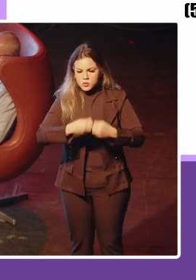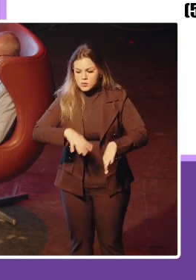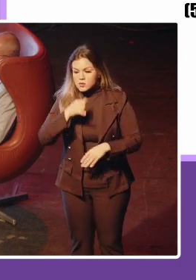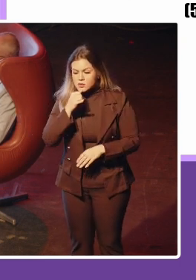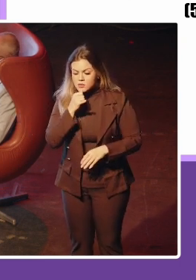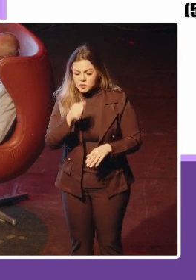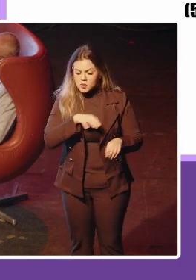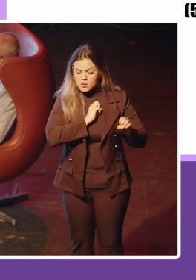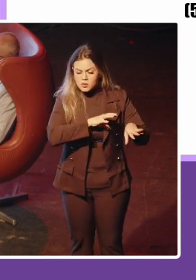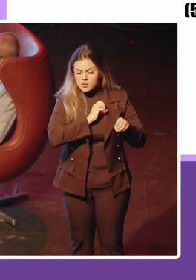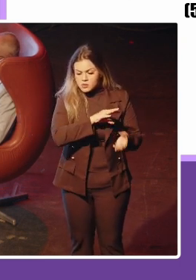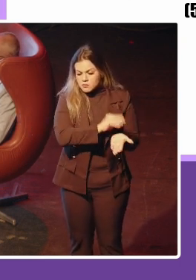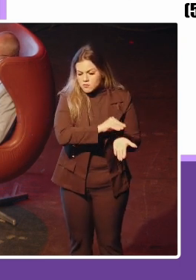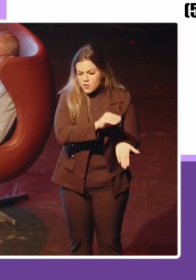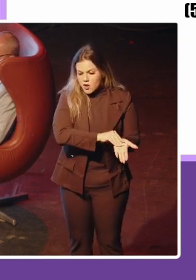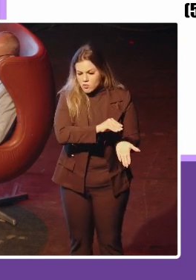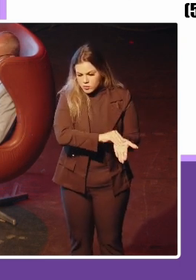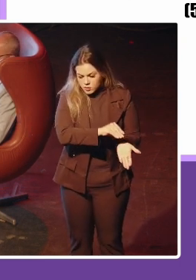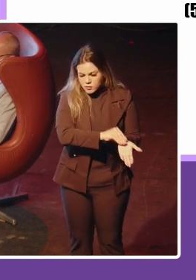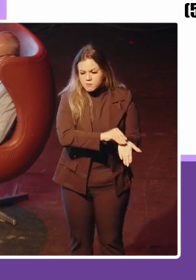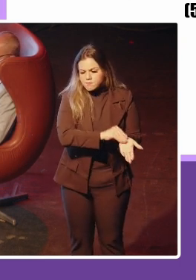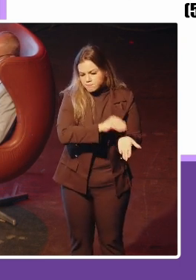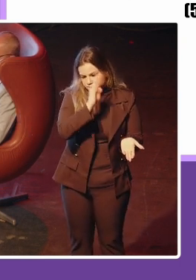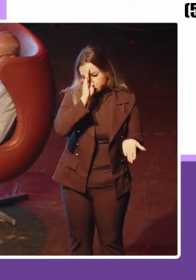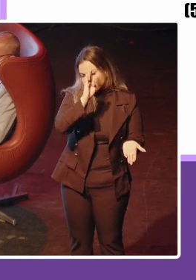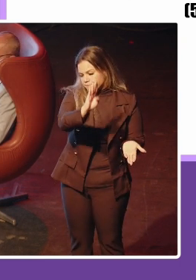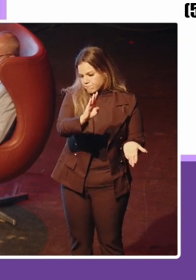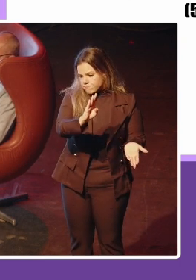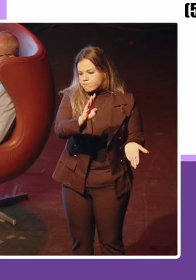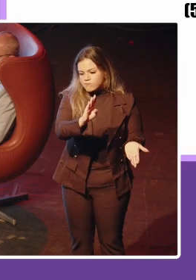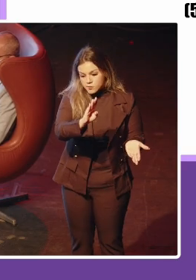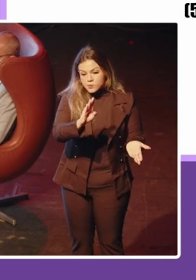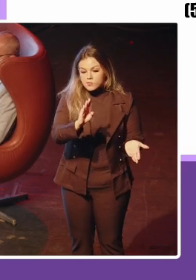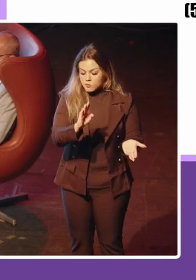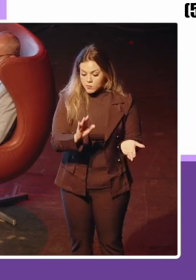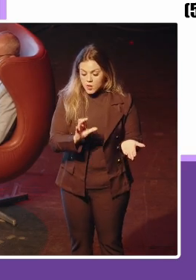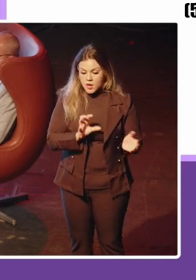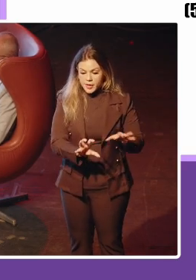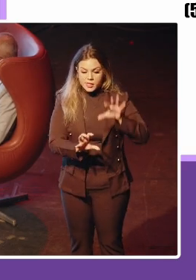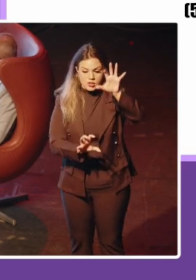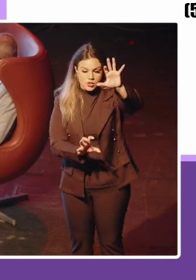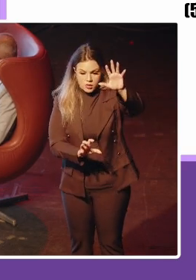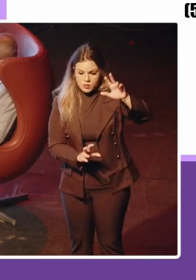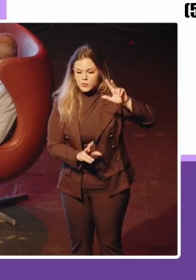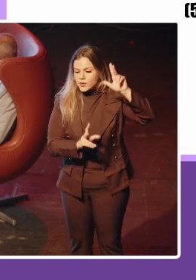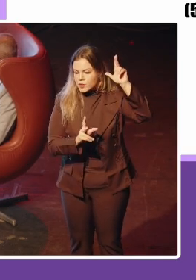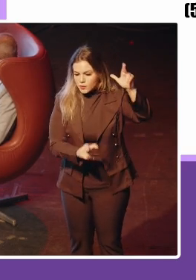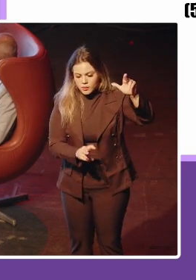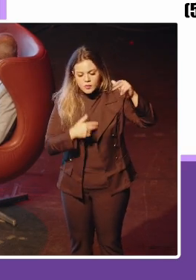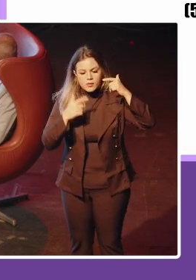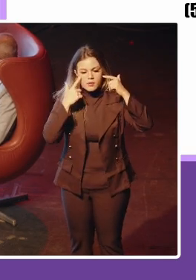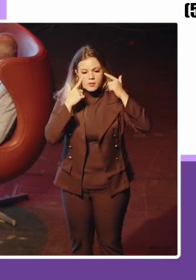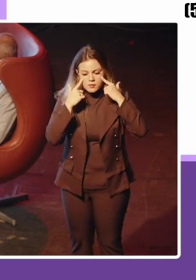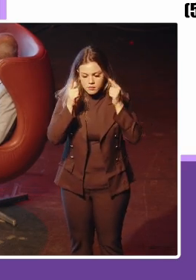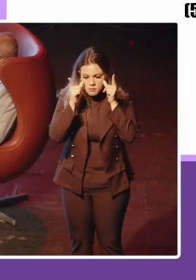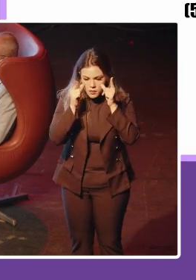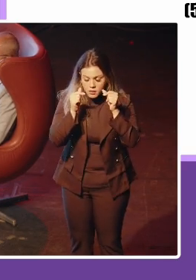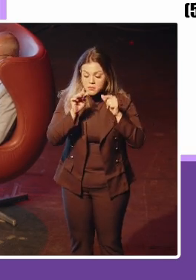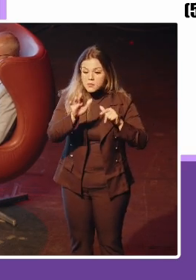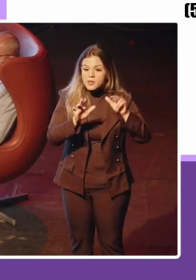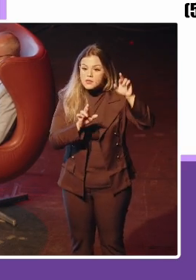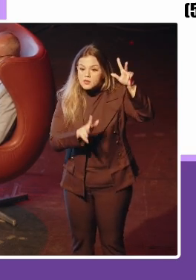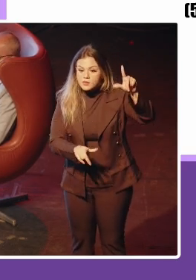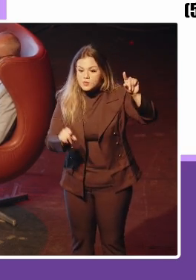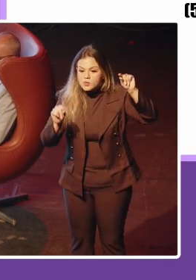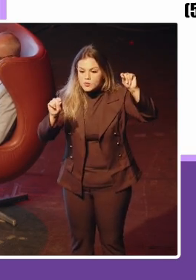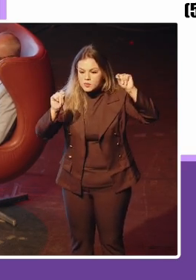educação continua sendo mais importante, o principal fator de risco para as duas regiões, perda visual também. O que muda é o